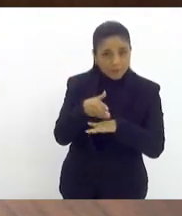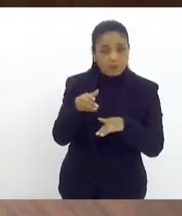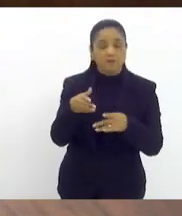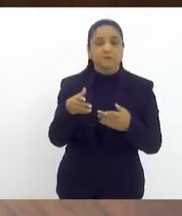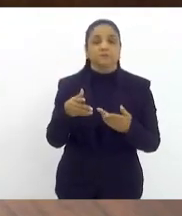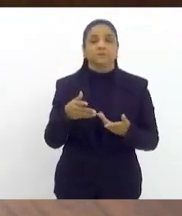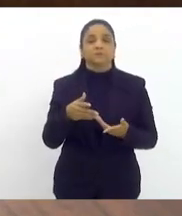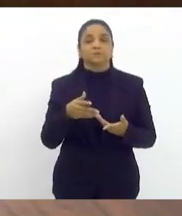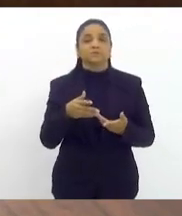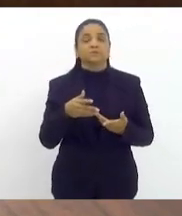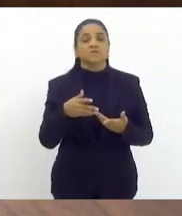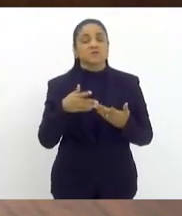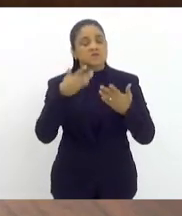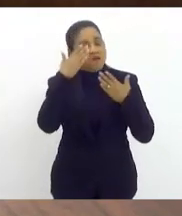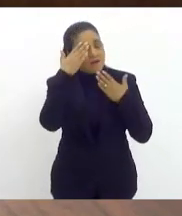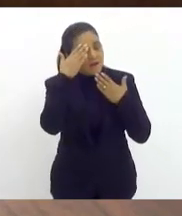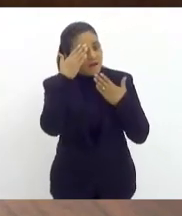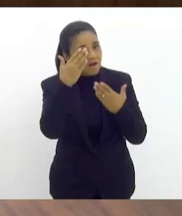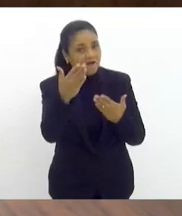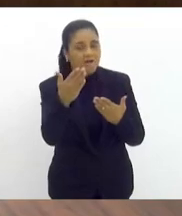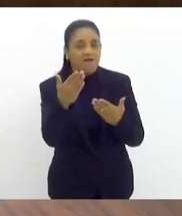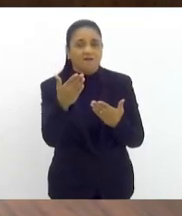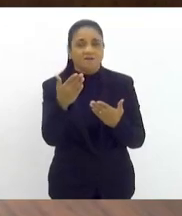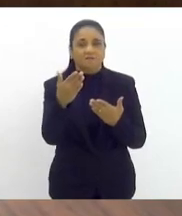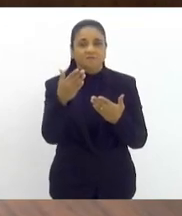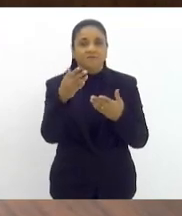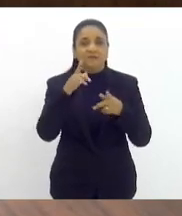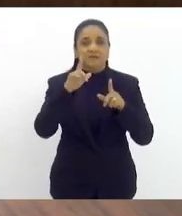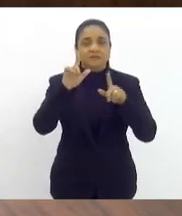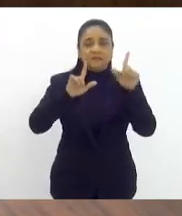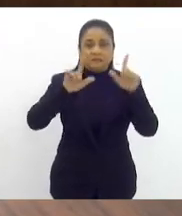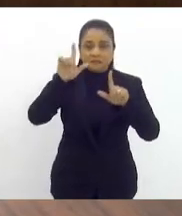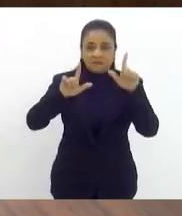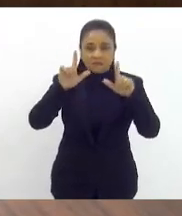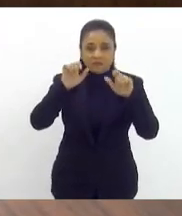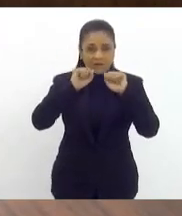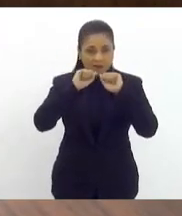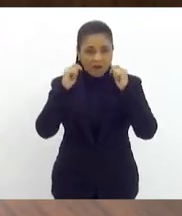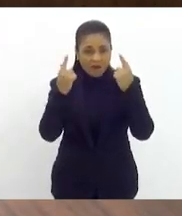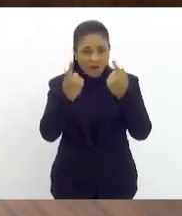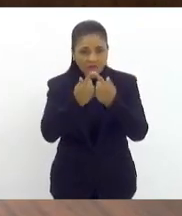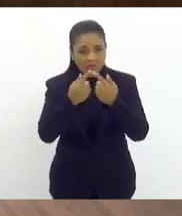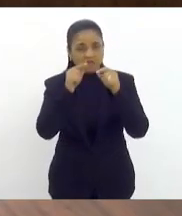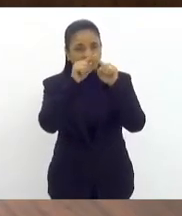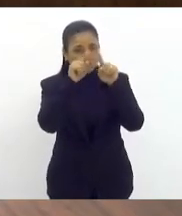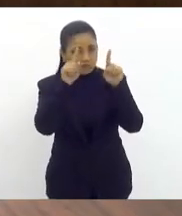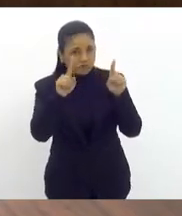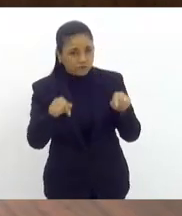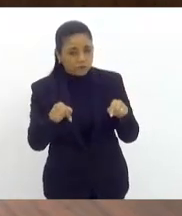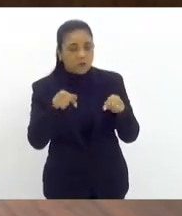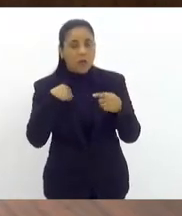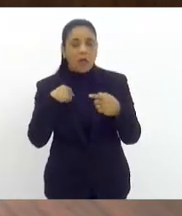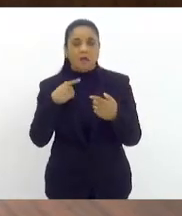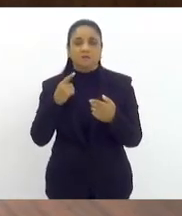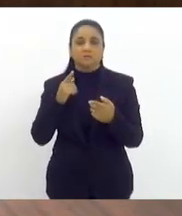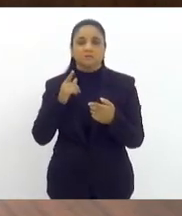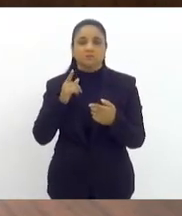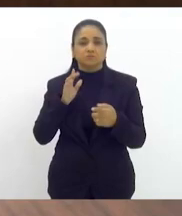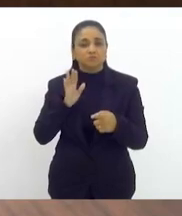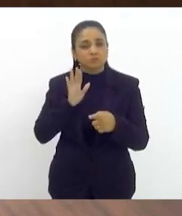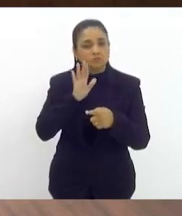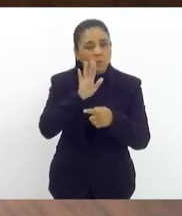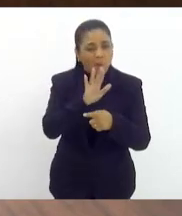e eu queria aqui agradecer a TV Alerj, todos os seus funcionários, por terem cobrido e